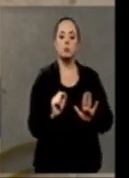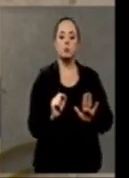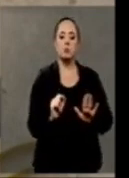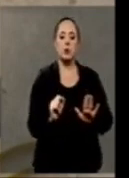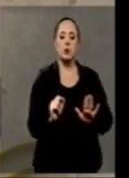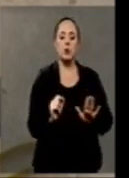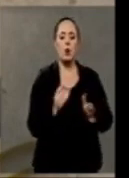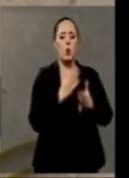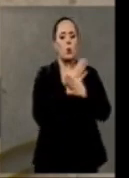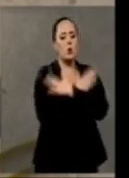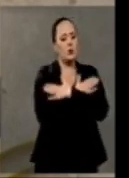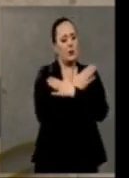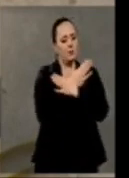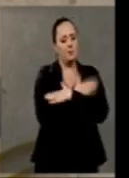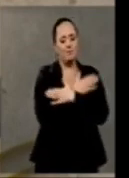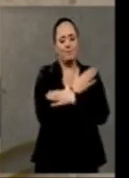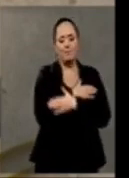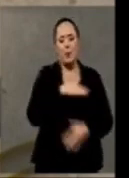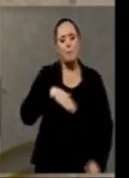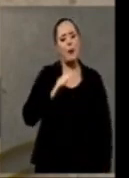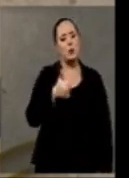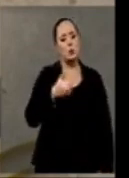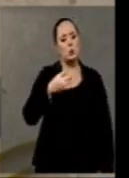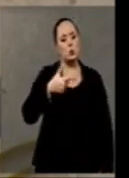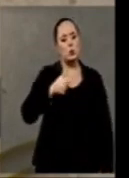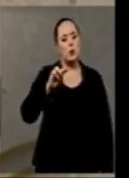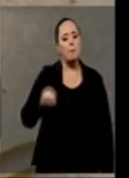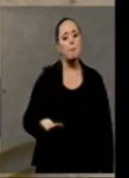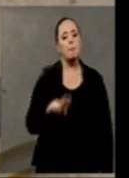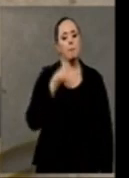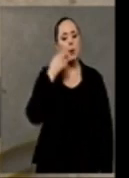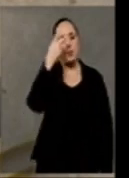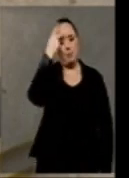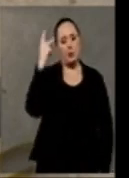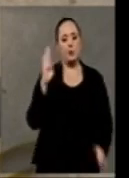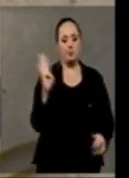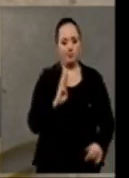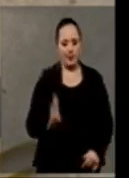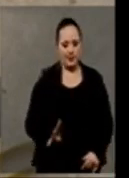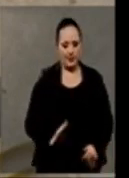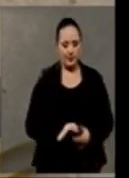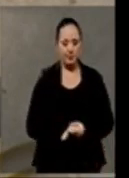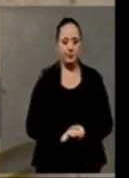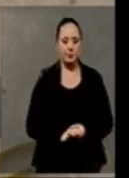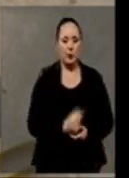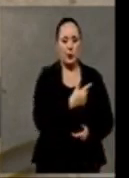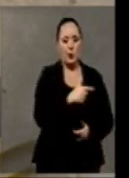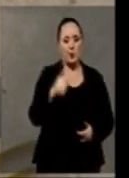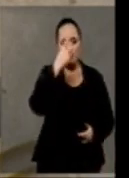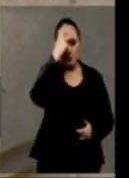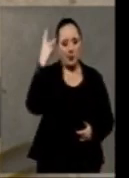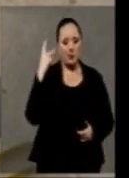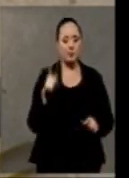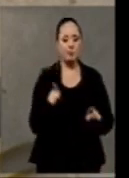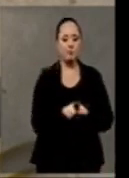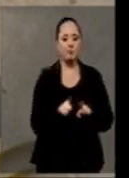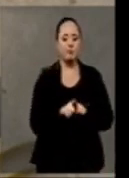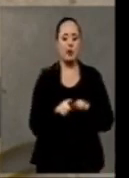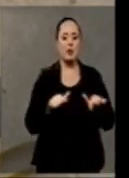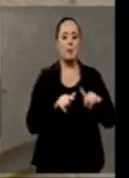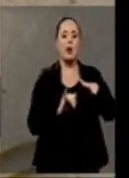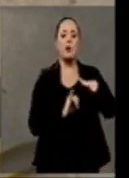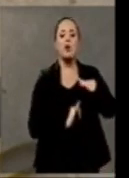afeta mais de 12 milhões de trabalhadores brasileiros outros tantos estão na informalidade